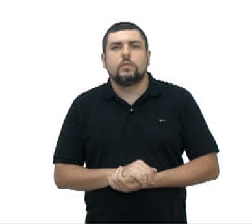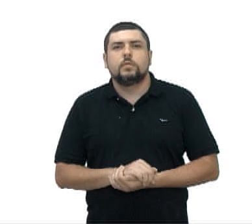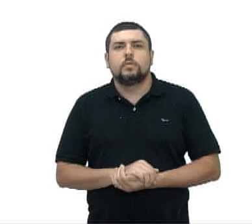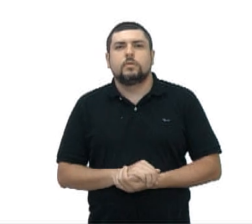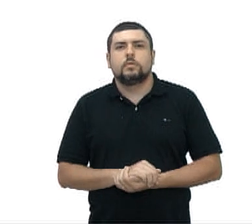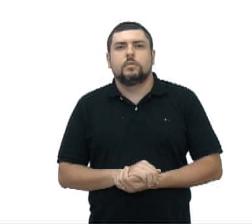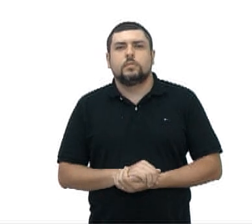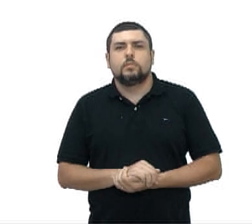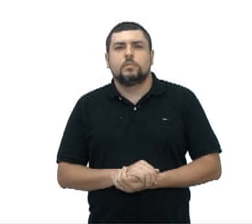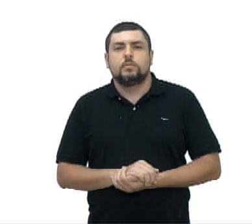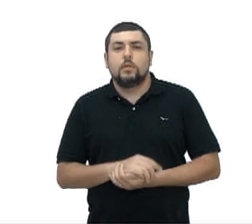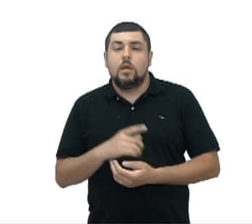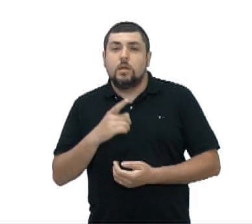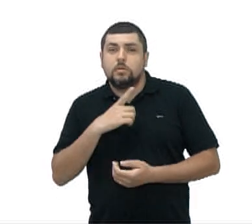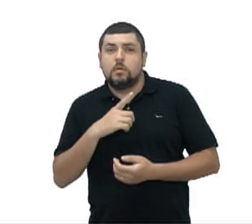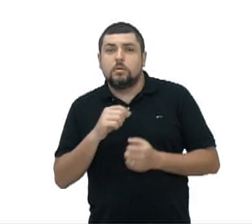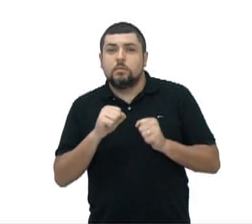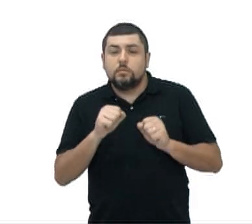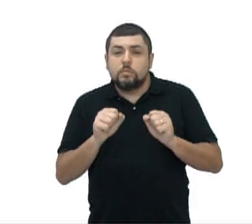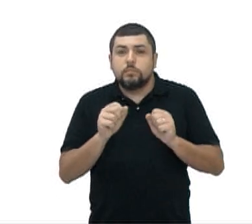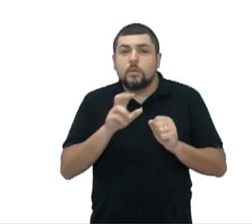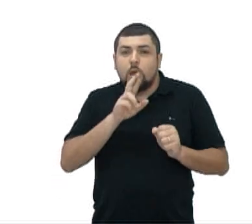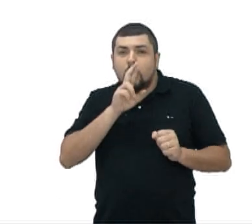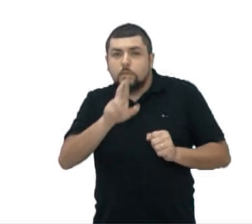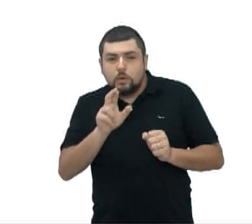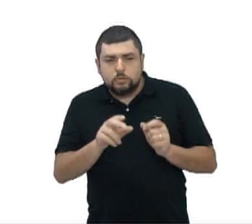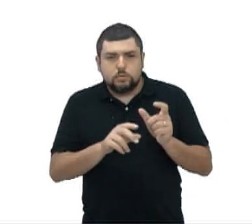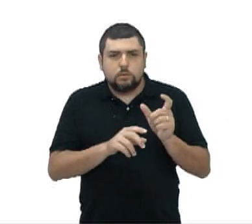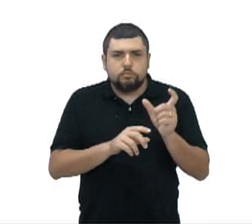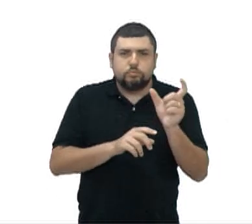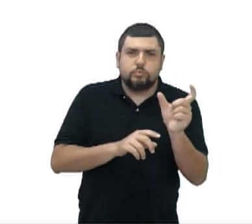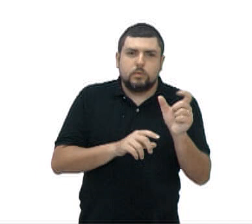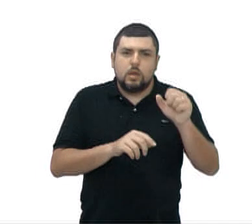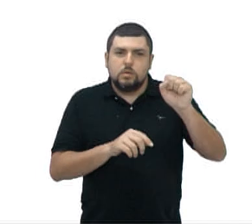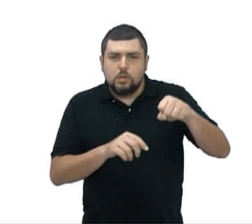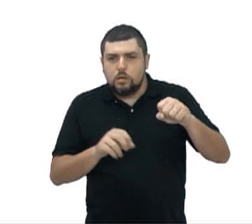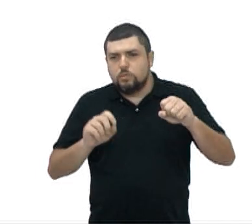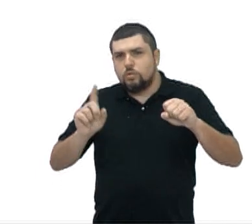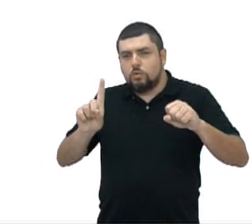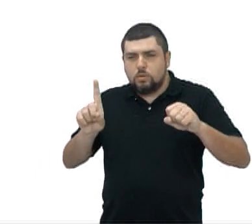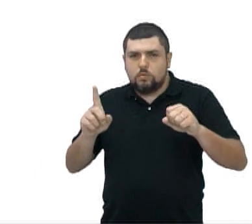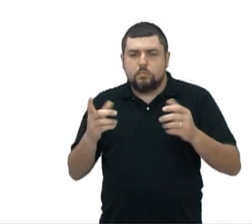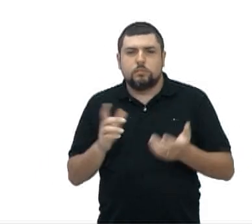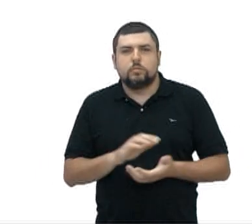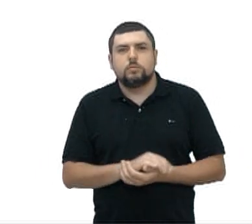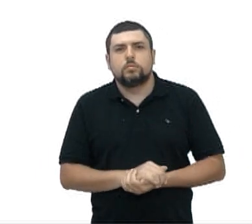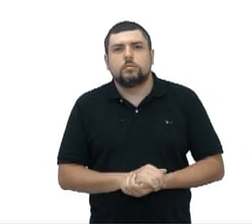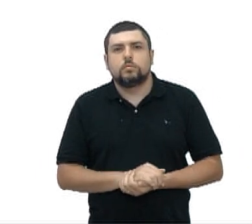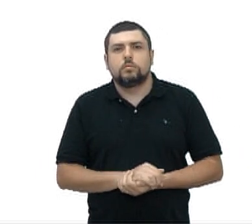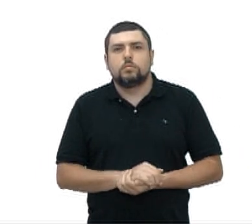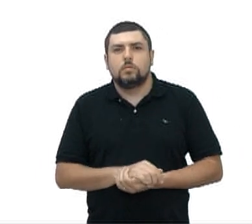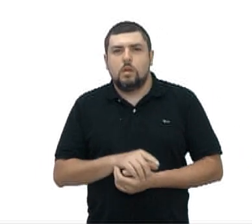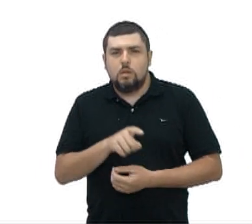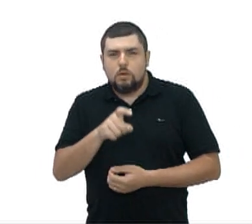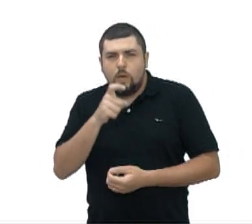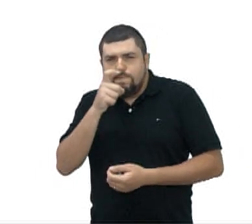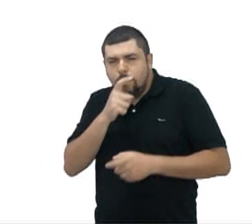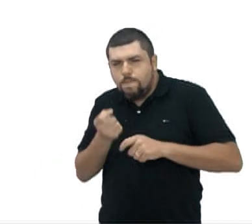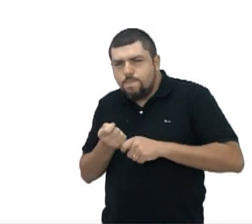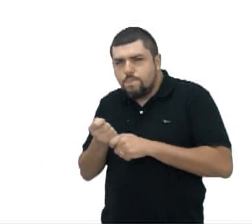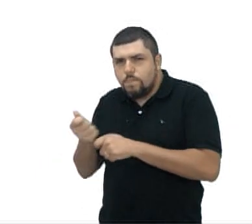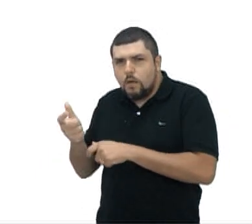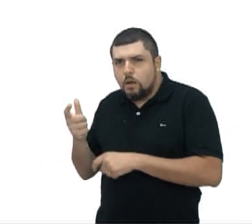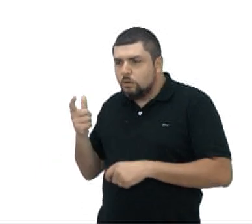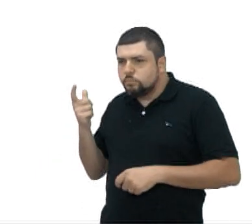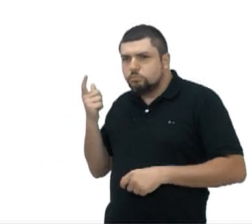I wouldn't. Você teria essas duas possibilidades de resposta, como eu disse, que você pode dar uma resposta curta. Você mentiria para conseguir o que quer?